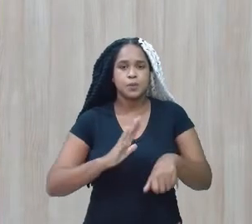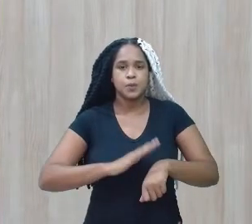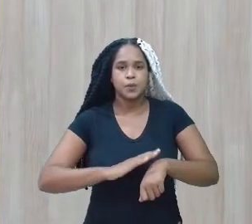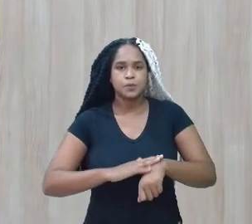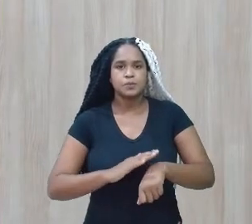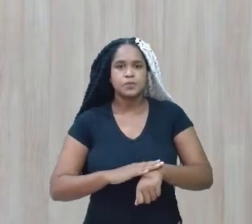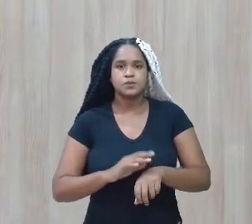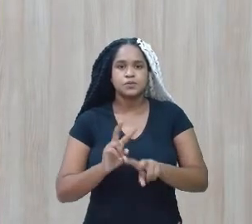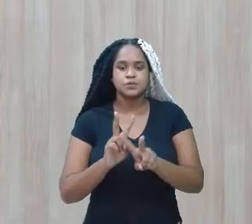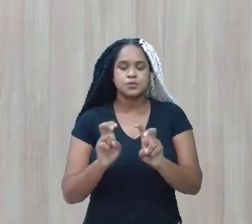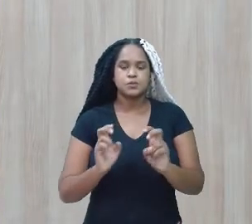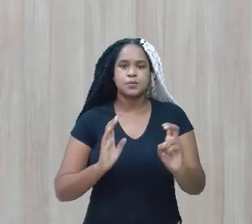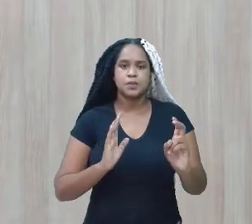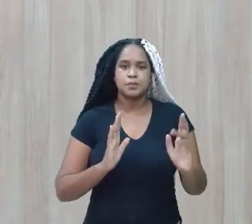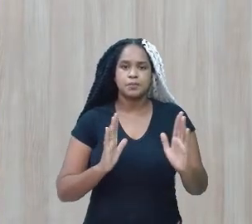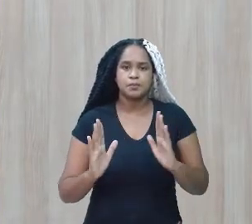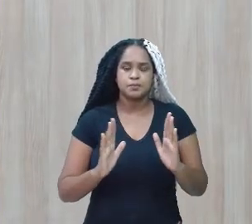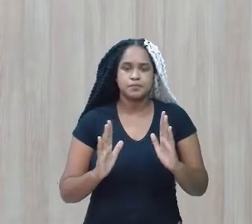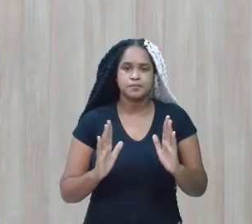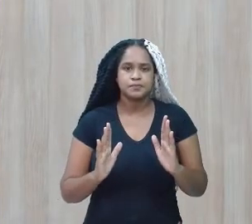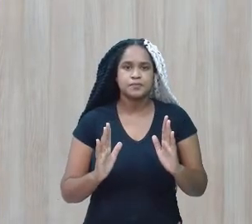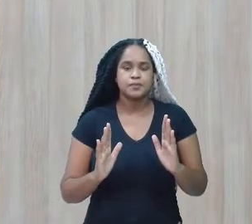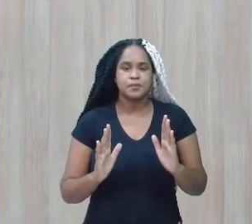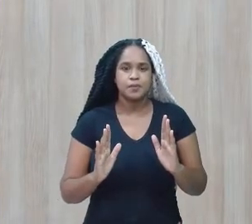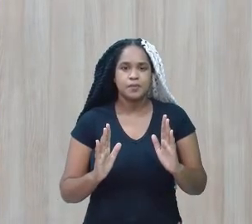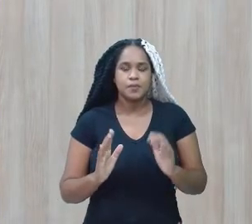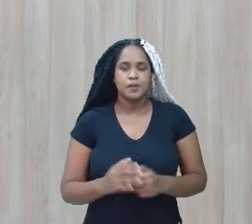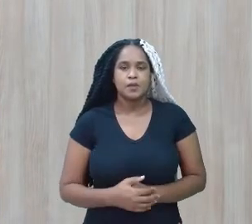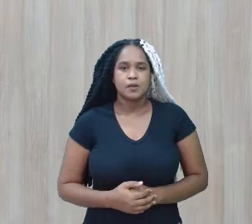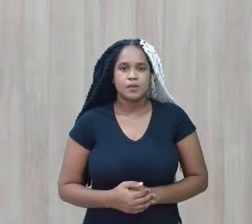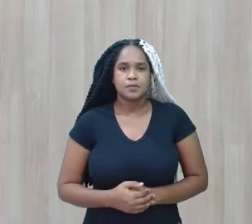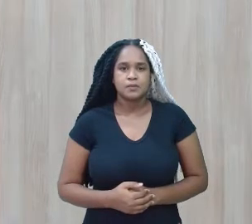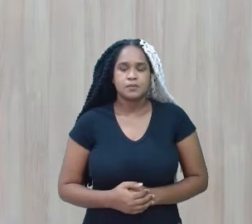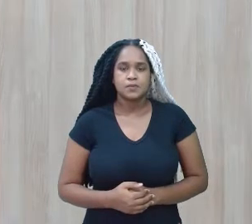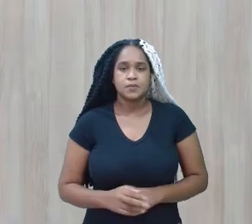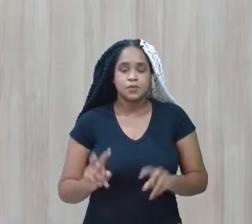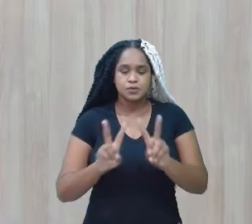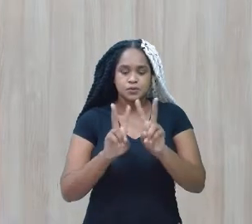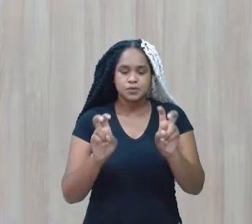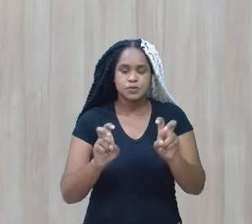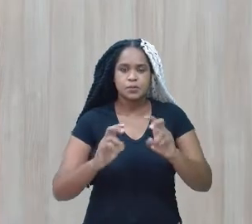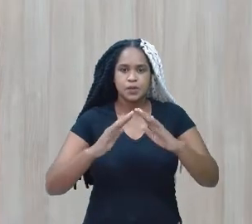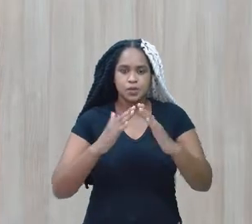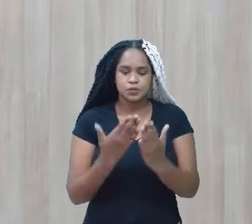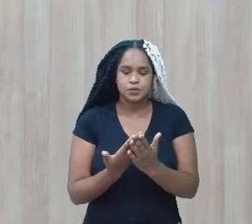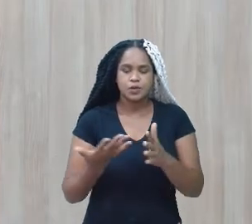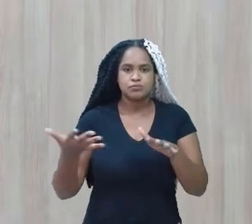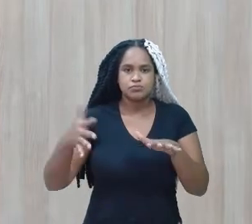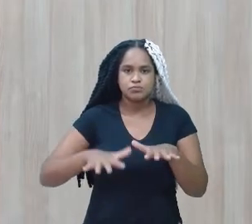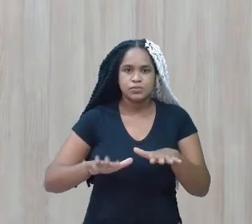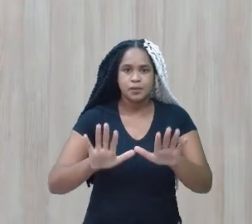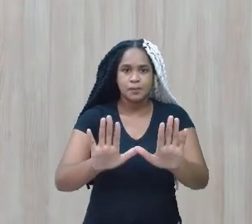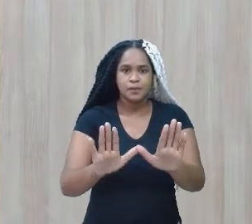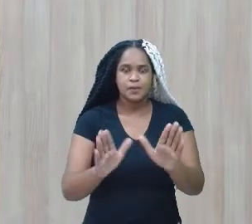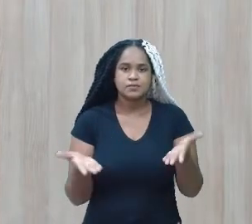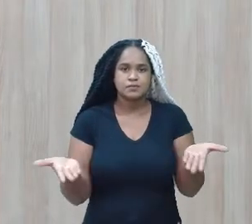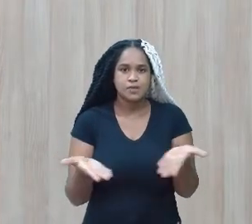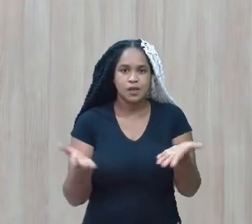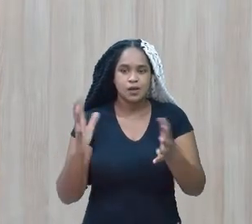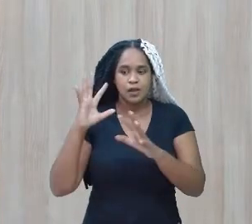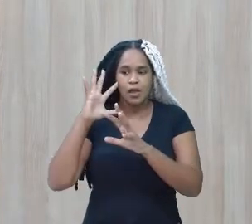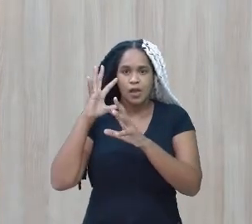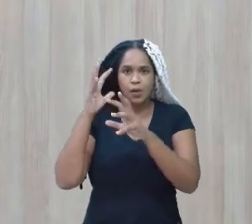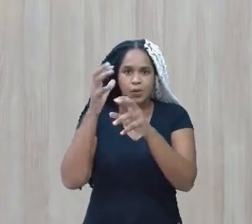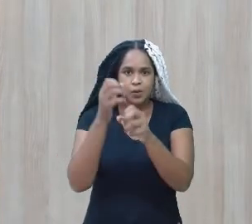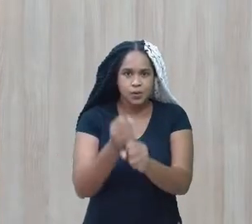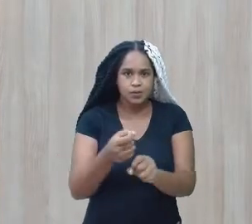escola inclusiva. Mas antes, vamos relembrar um pouco sobre o que vivenciamos nesta semana.